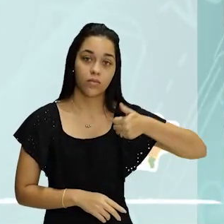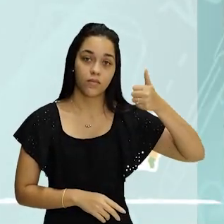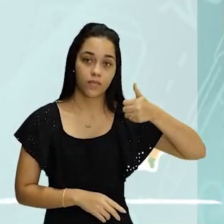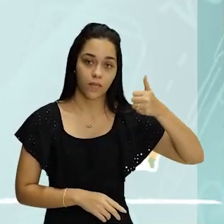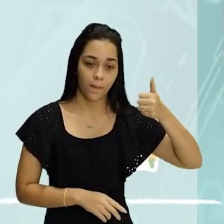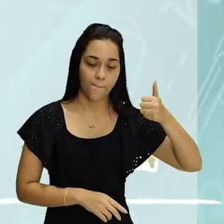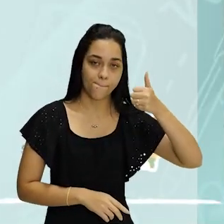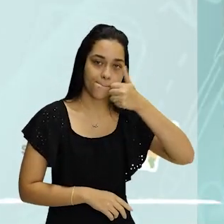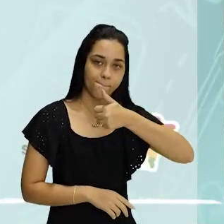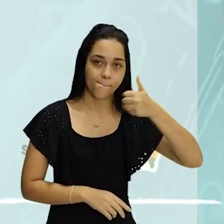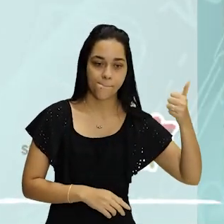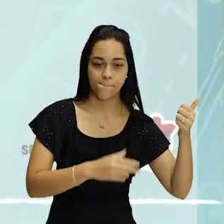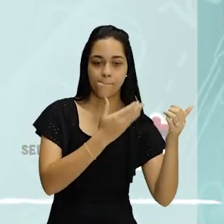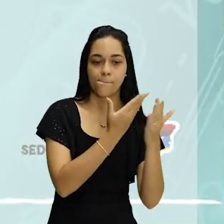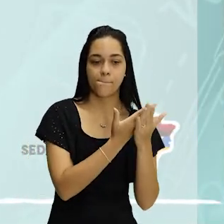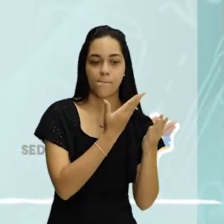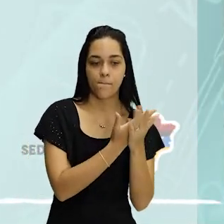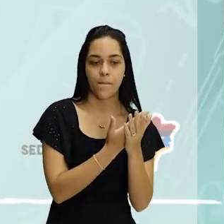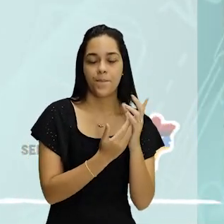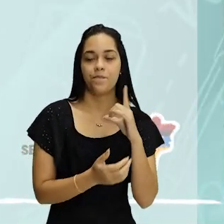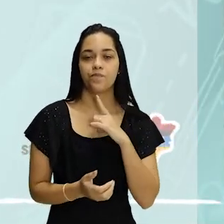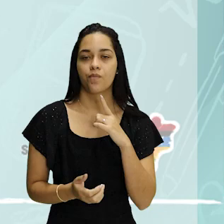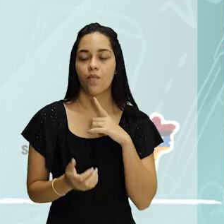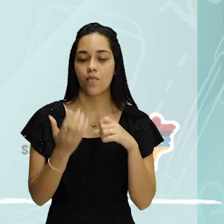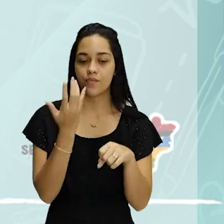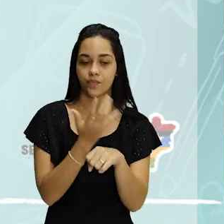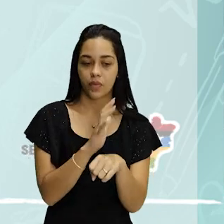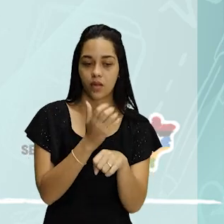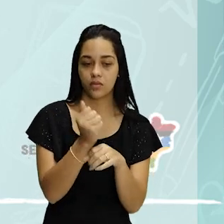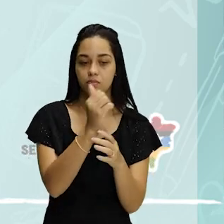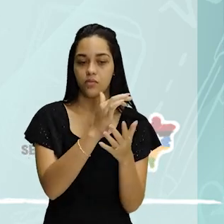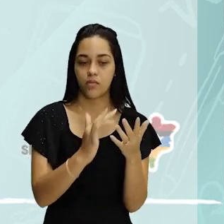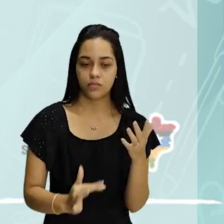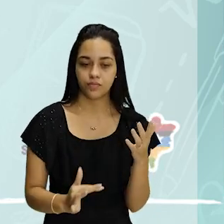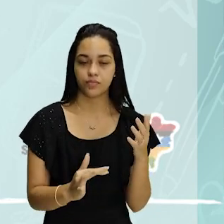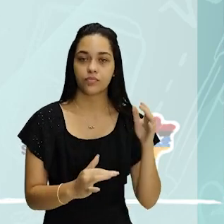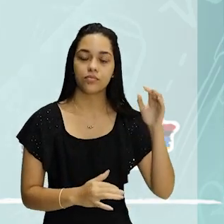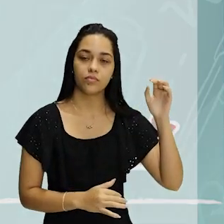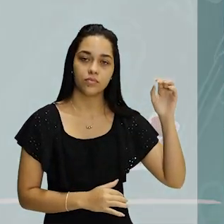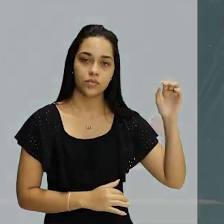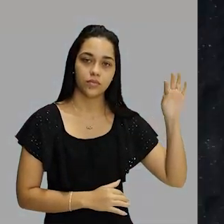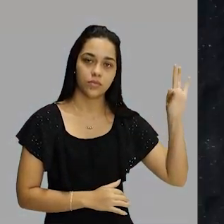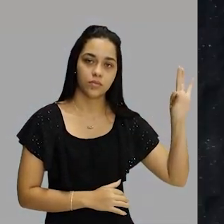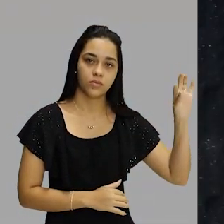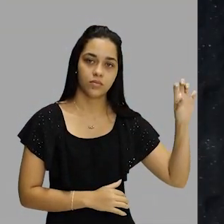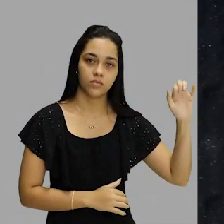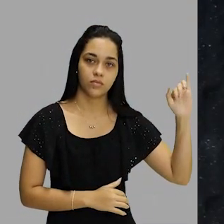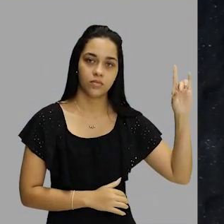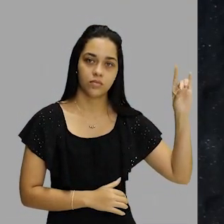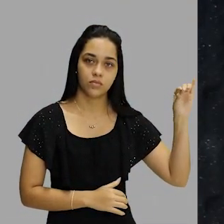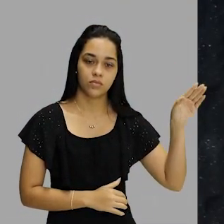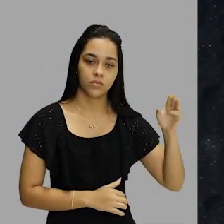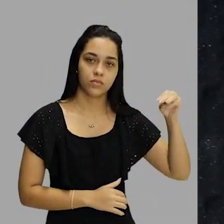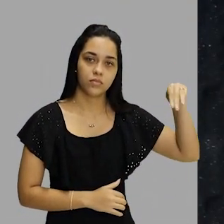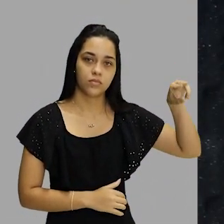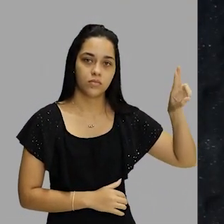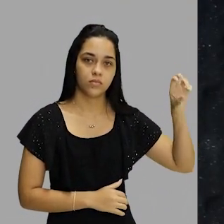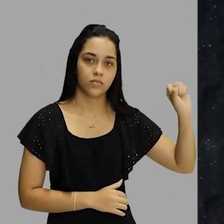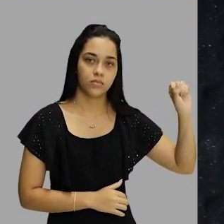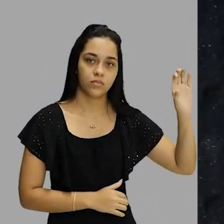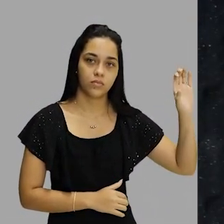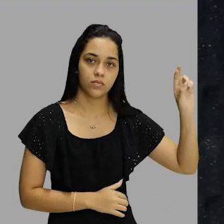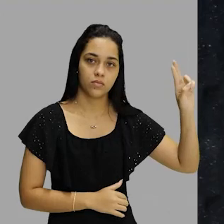aula, nós vamos falar aqui, fazer um exercício sobre tecido muscular. Nós já trabalhamos esse assunto de tecido